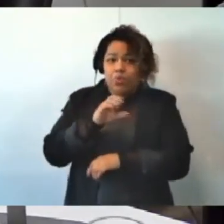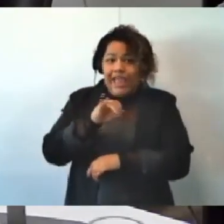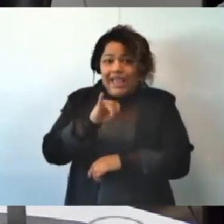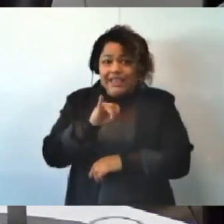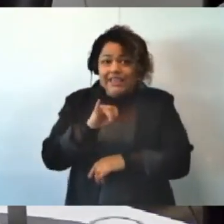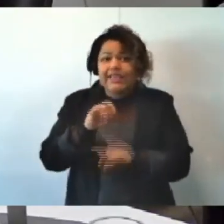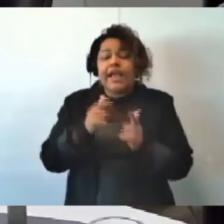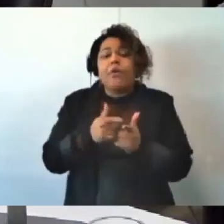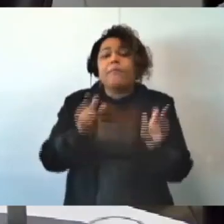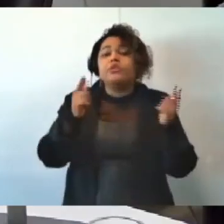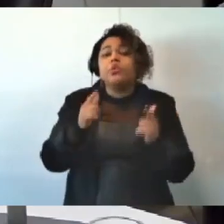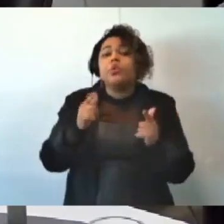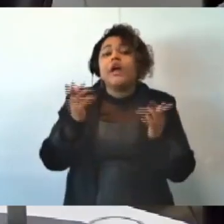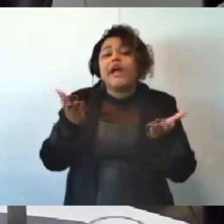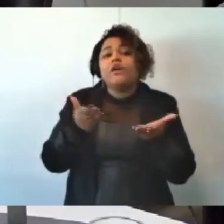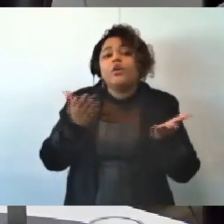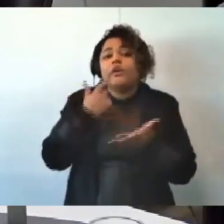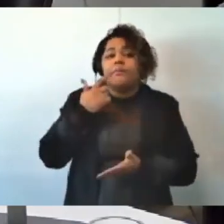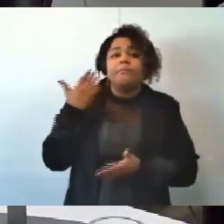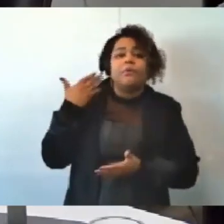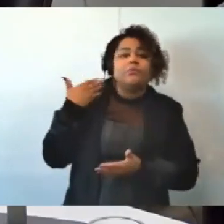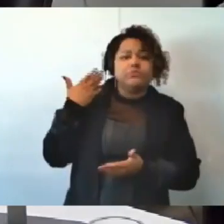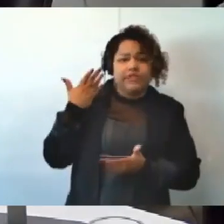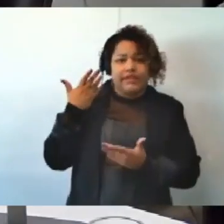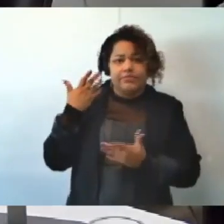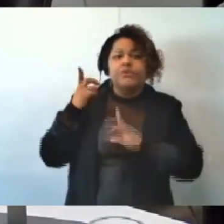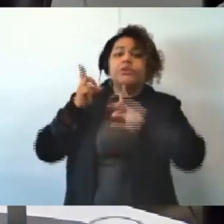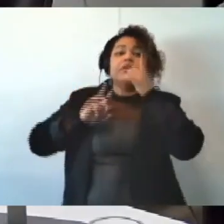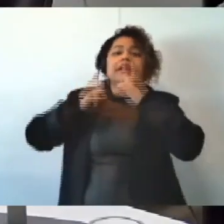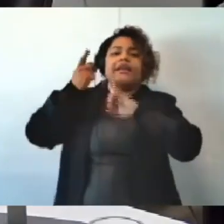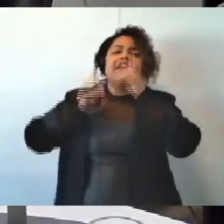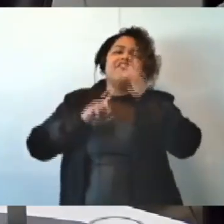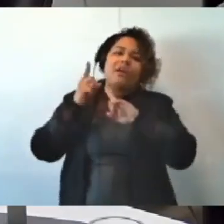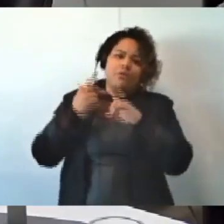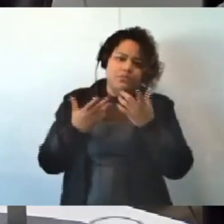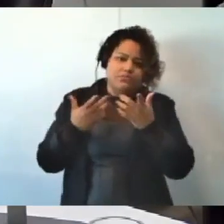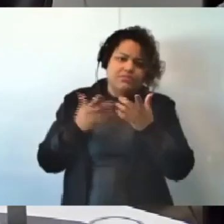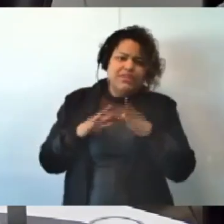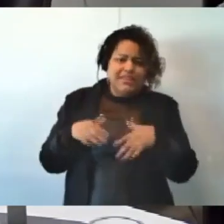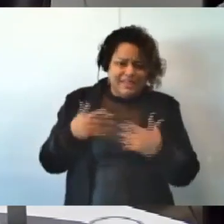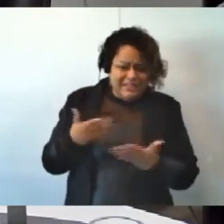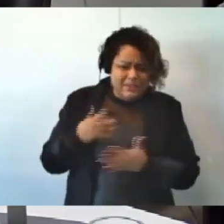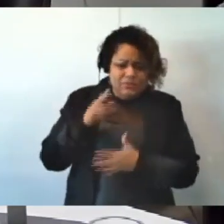me garante que daqui a 5 anos o ponte ainda vai ser Sapucaí?